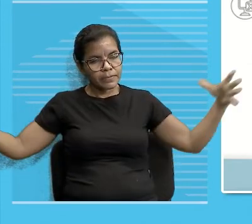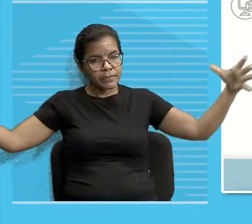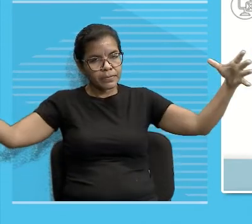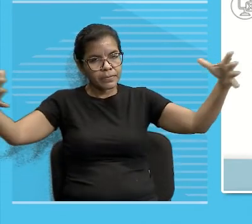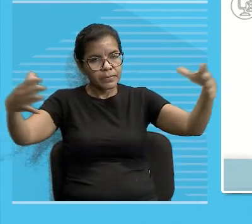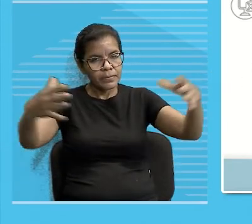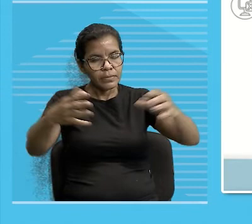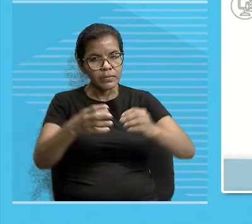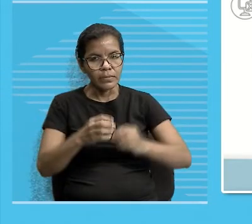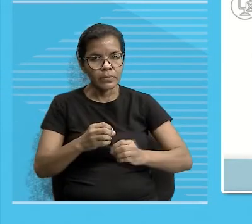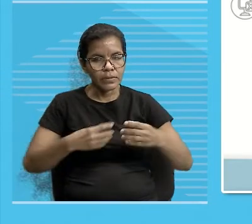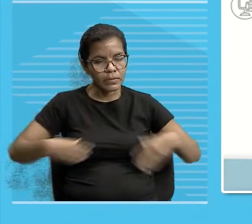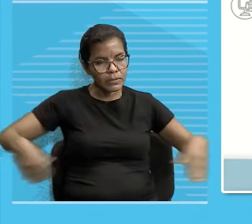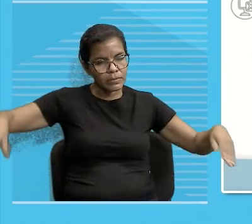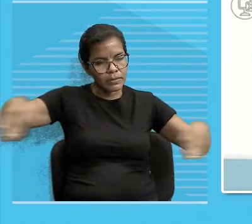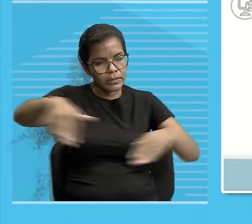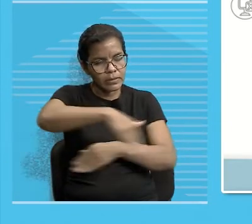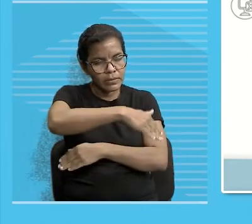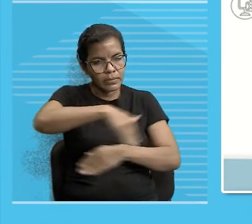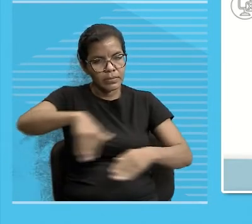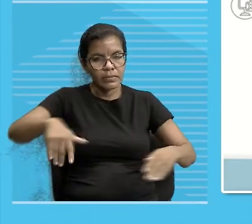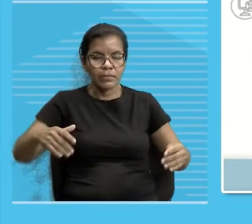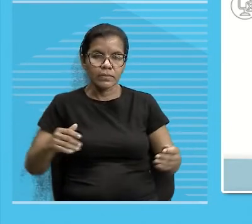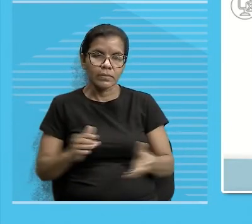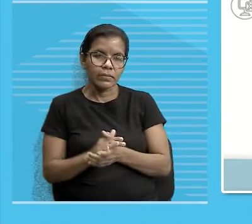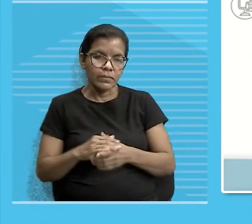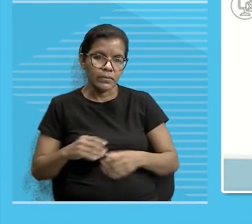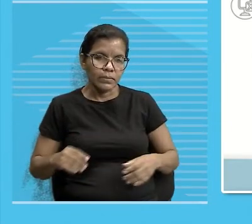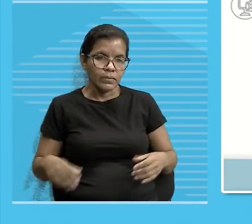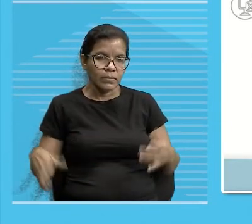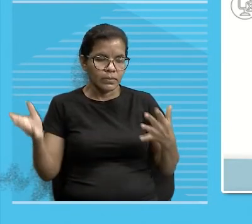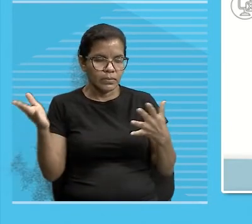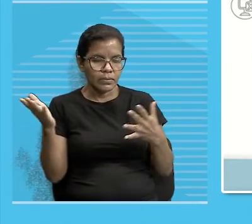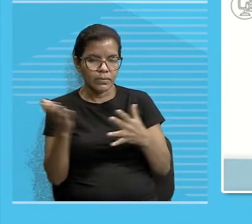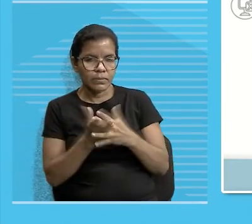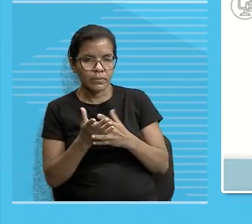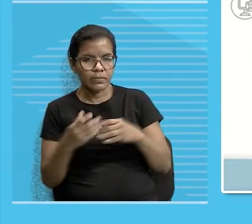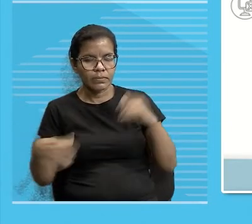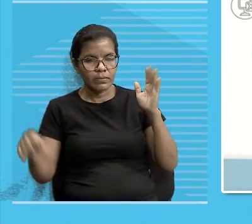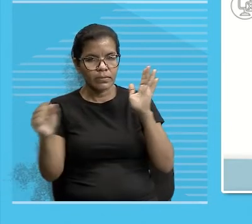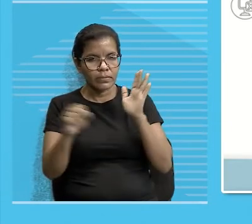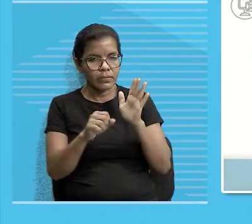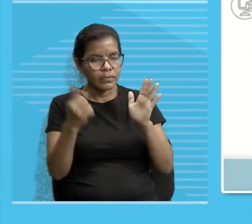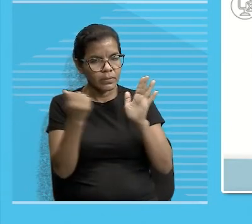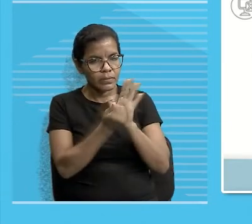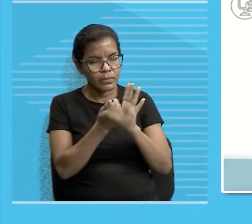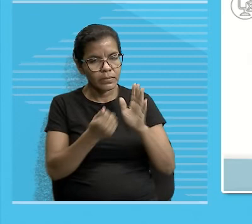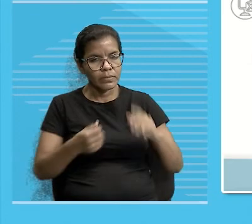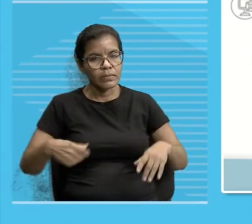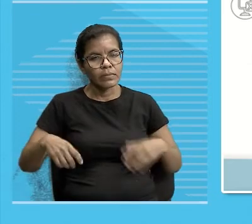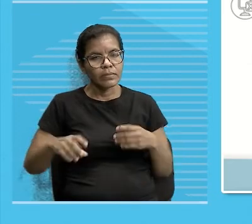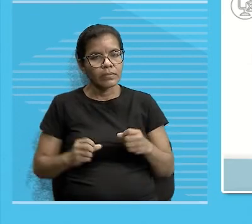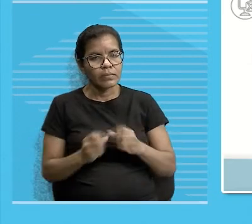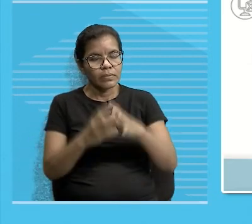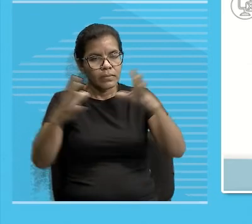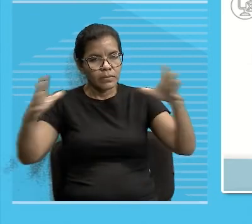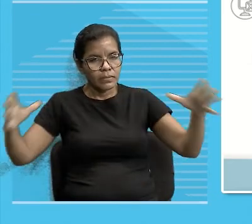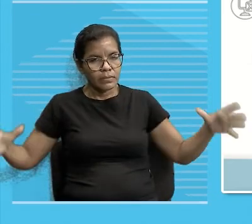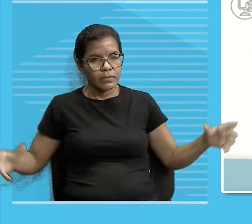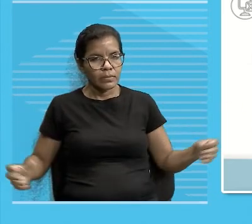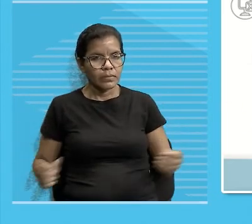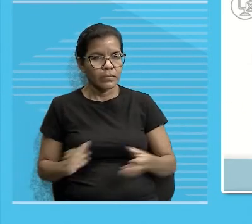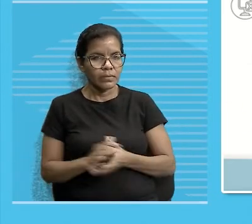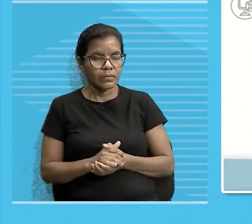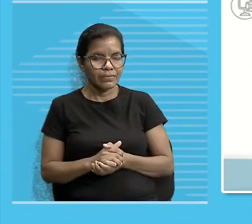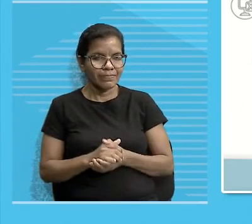exagerada. Olha o tamanho dessa praça aí. O barroco, ele é marcado por exageros. Quando você vê um colega